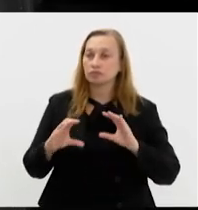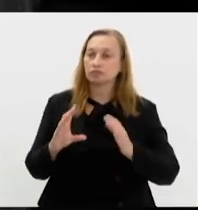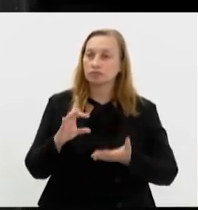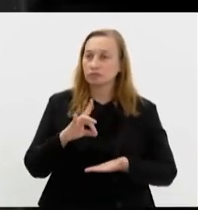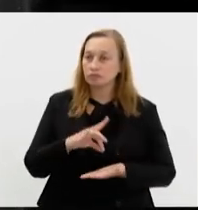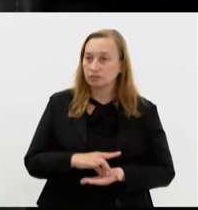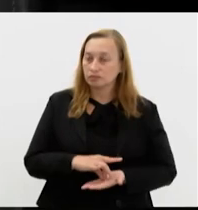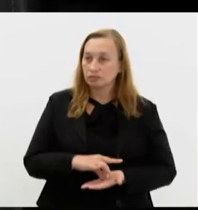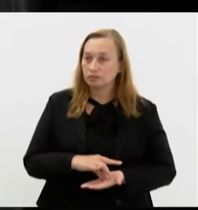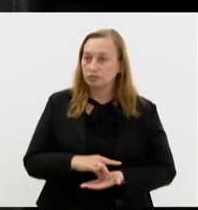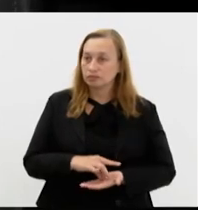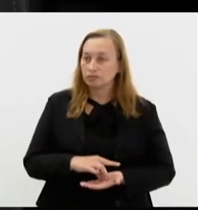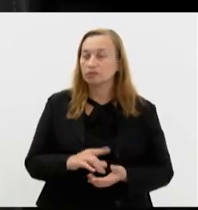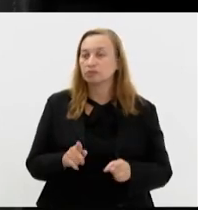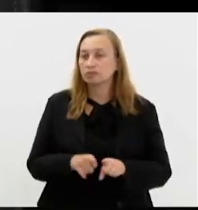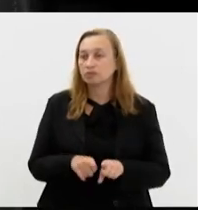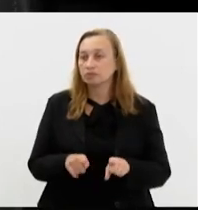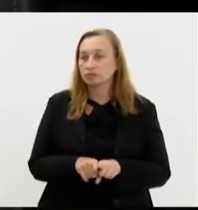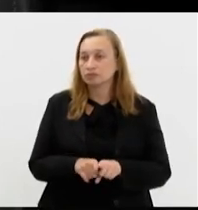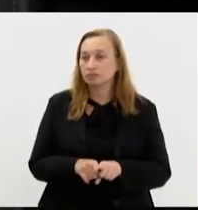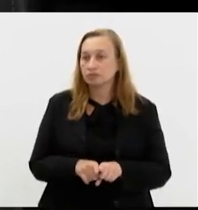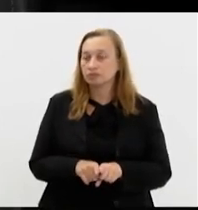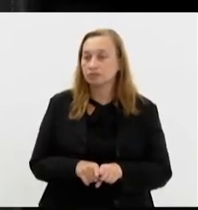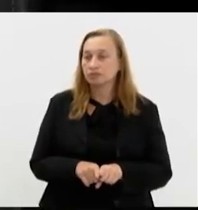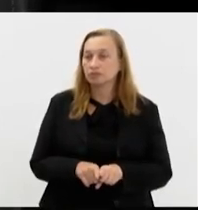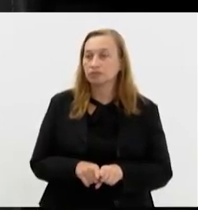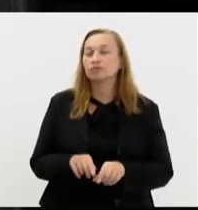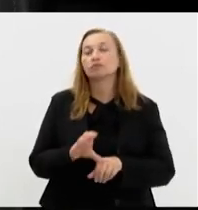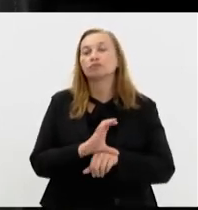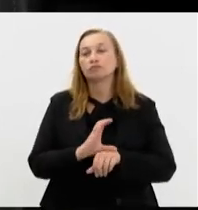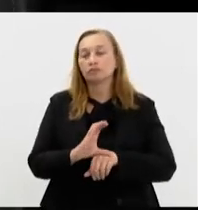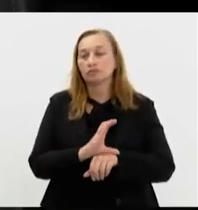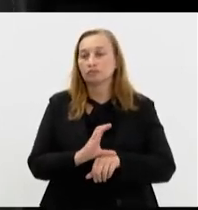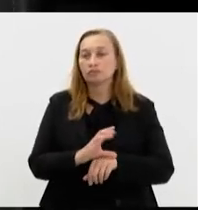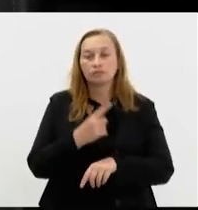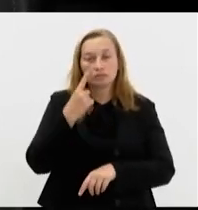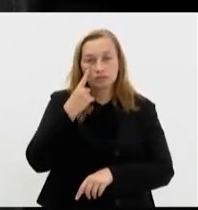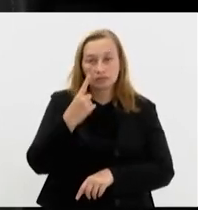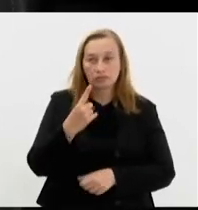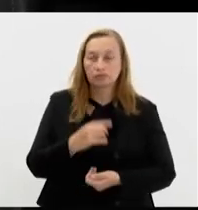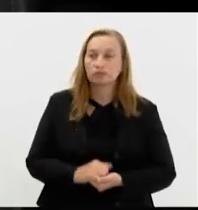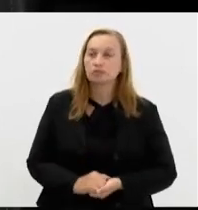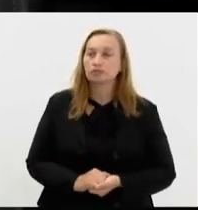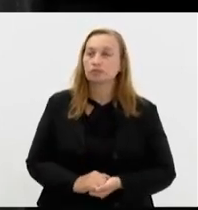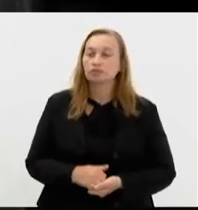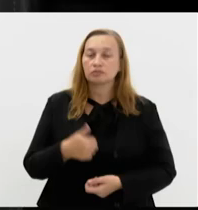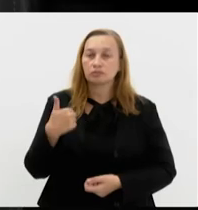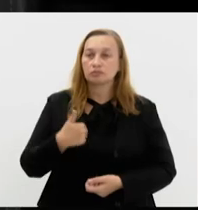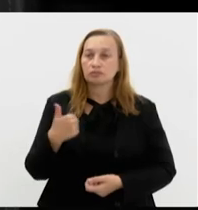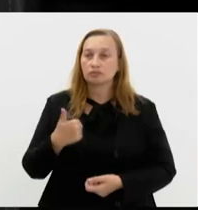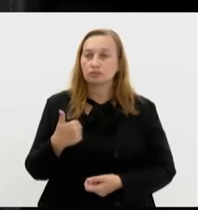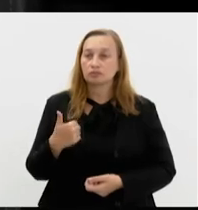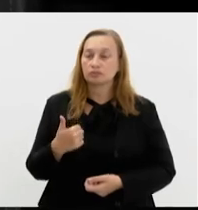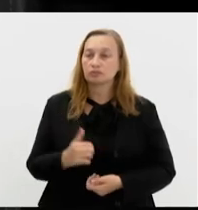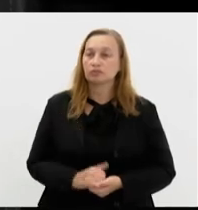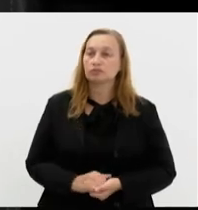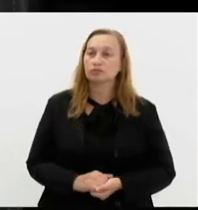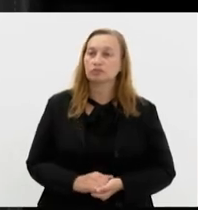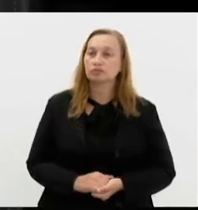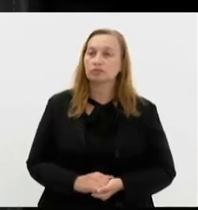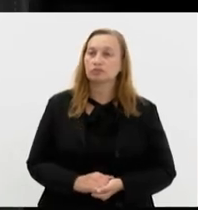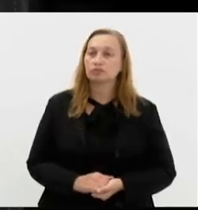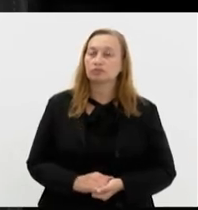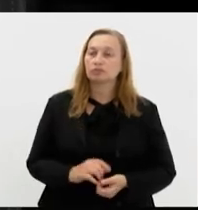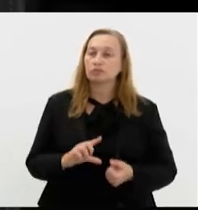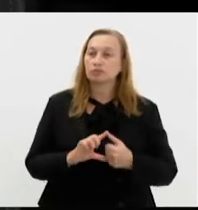ofis Nós também vamos à Matriz constitucional para identificar a primeira grande normativa no